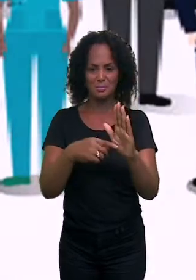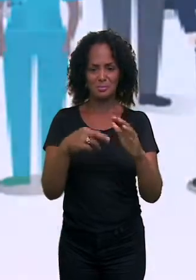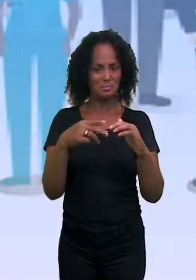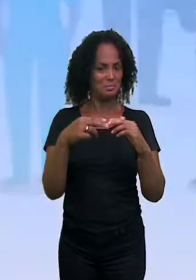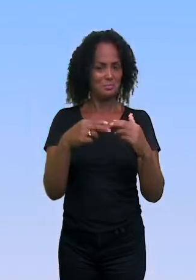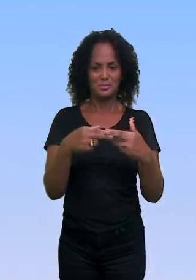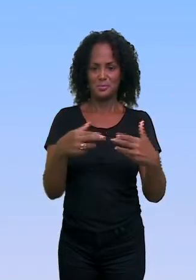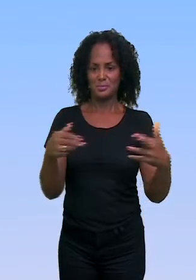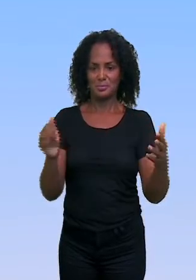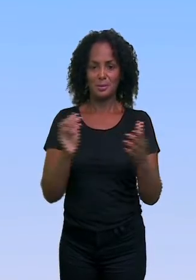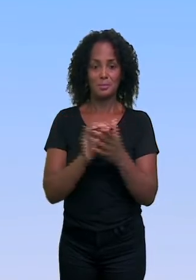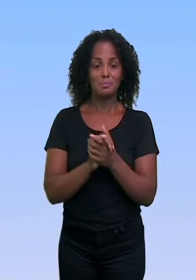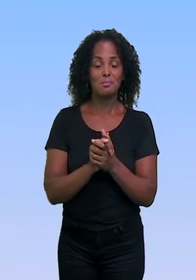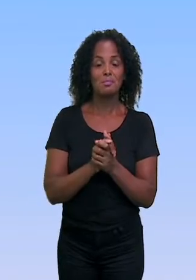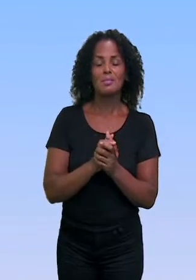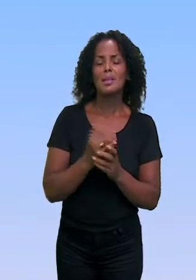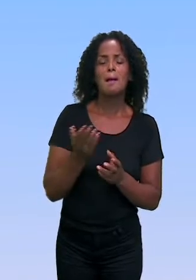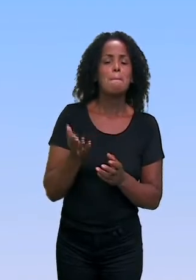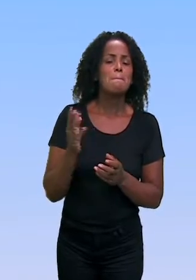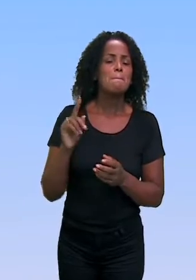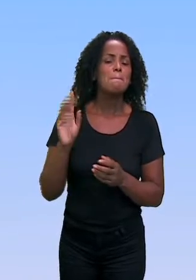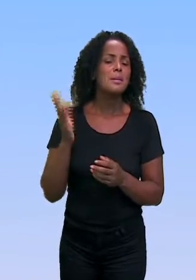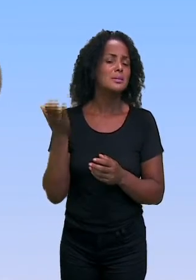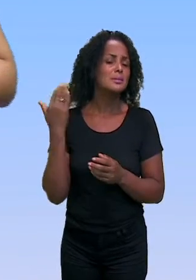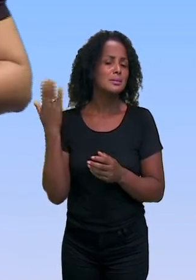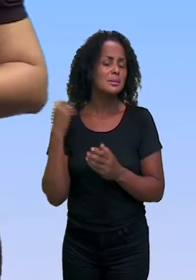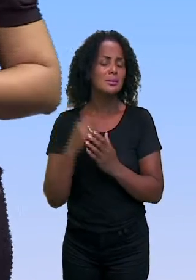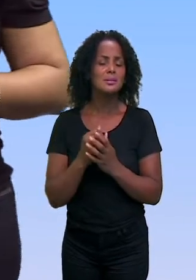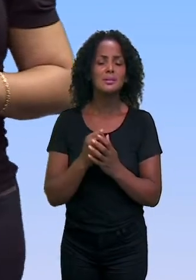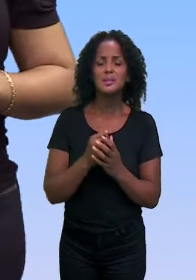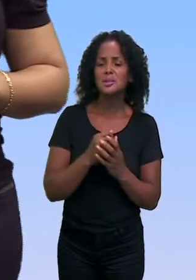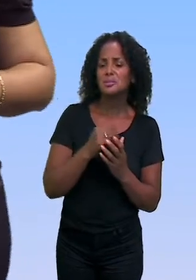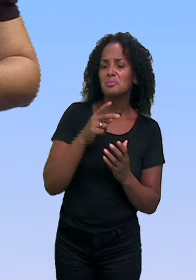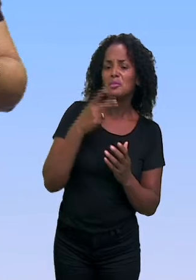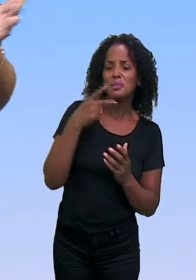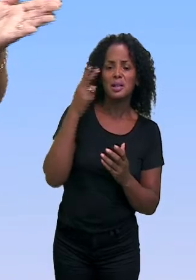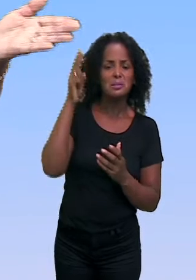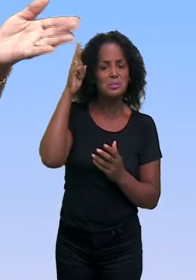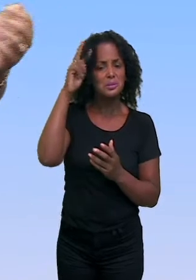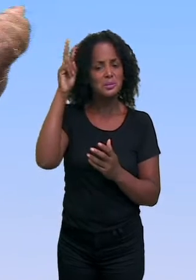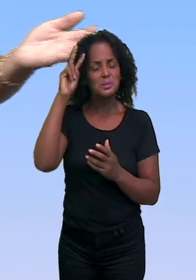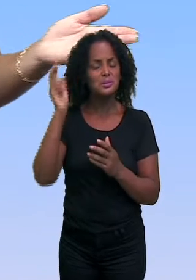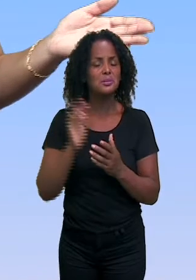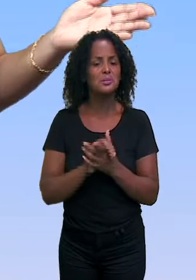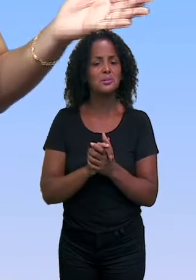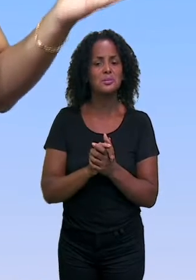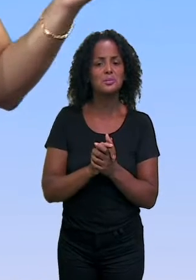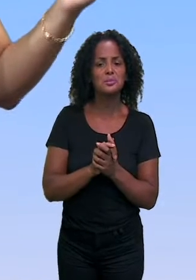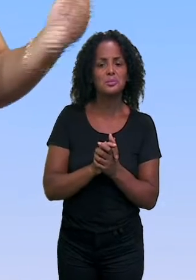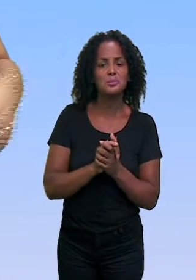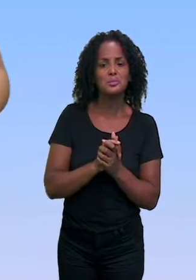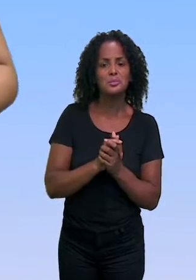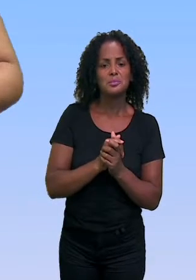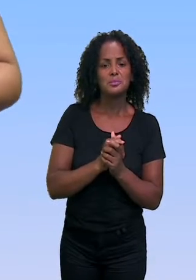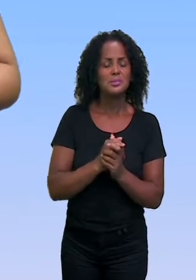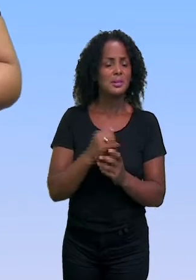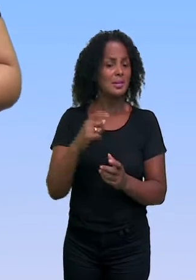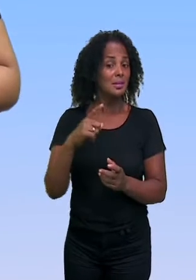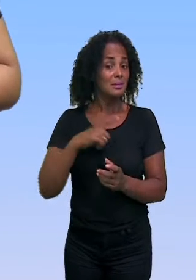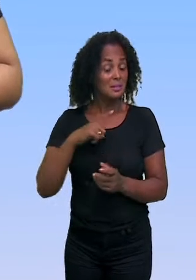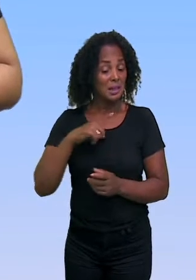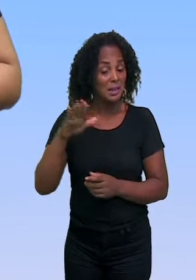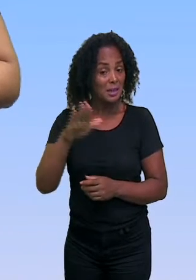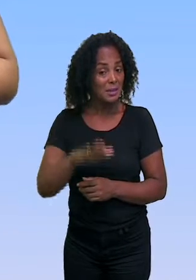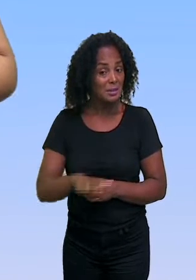Go é mas antes eu vou contar uma historinha para vocês tem essa Girl aqui essa garota